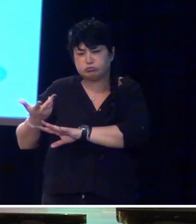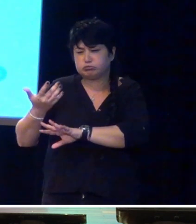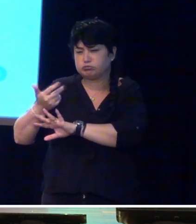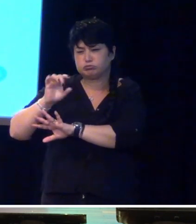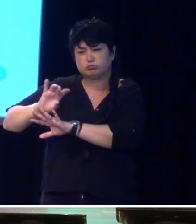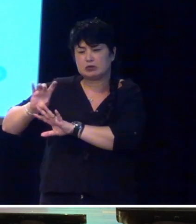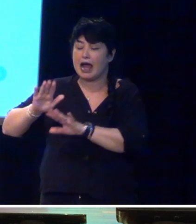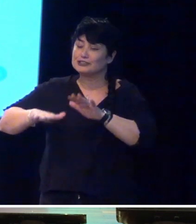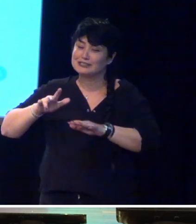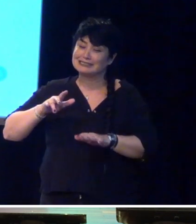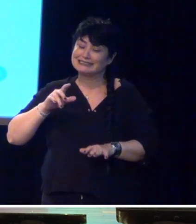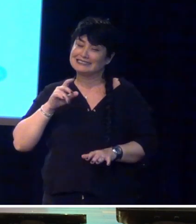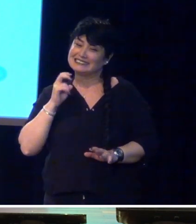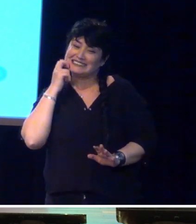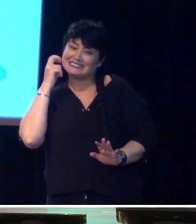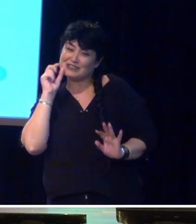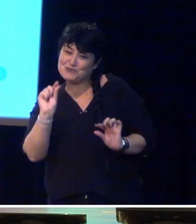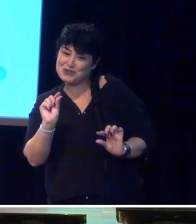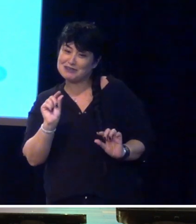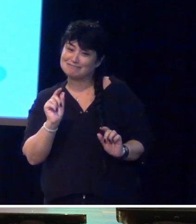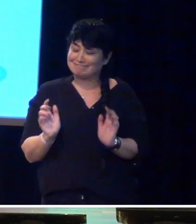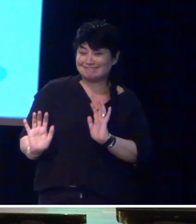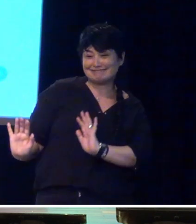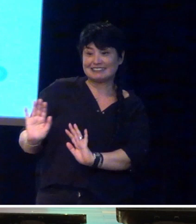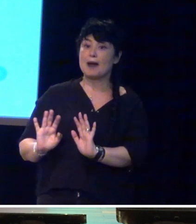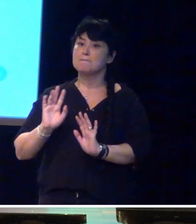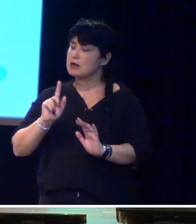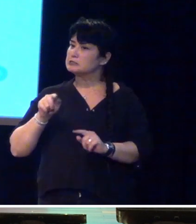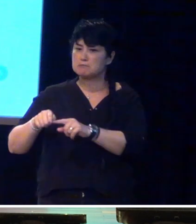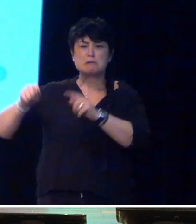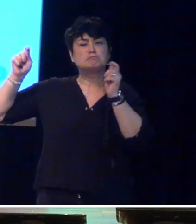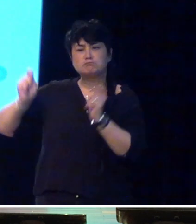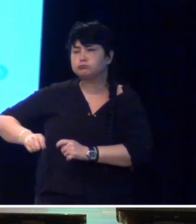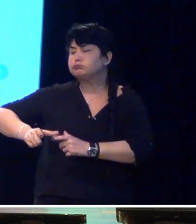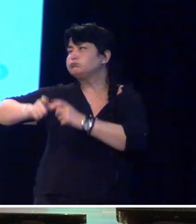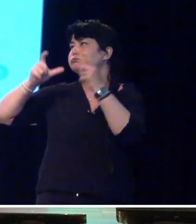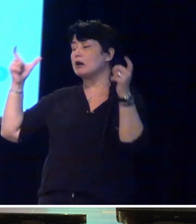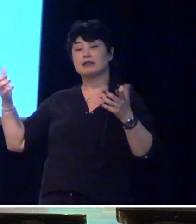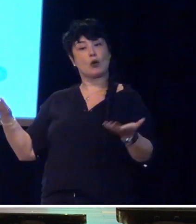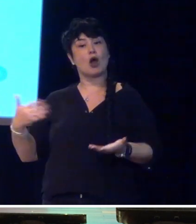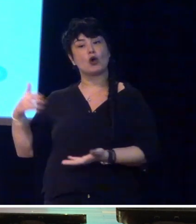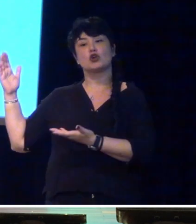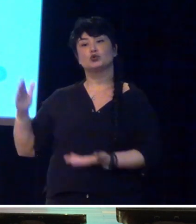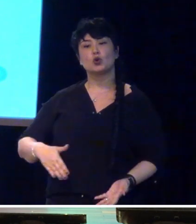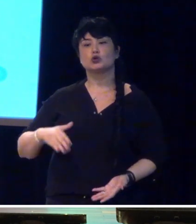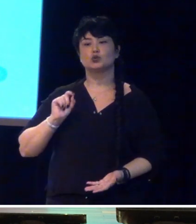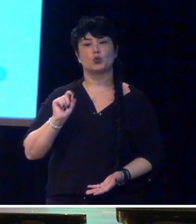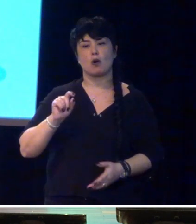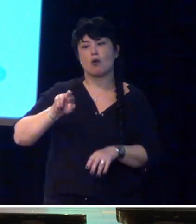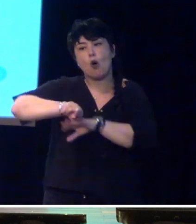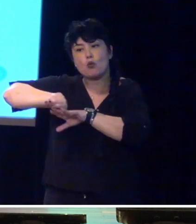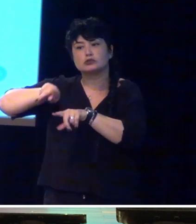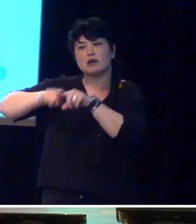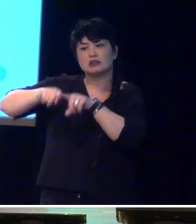vezes tímidas, mas com um potencial muito grande. Então, agora eu trouxe alguns